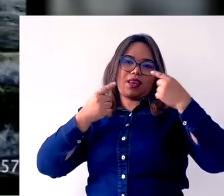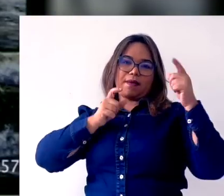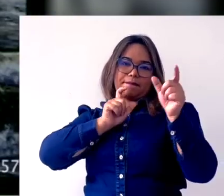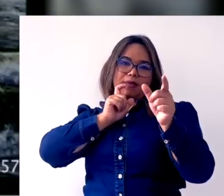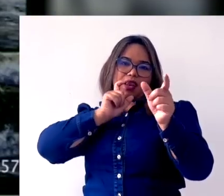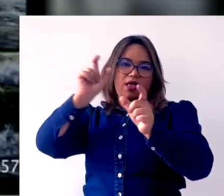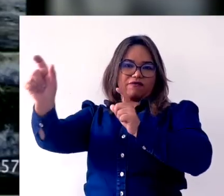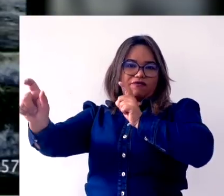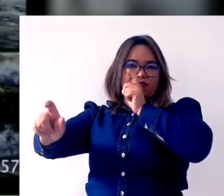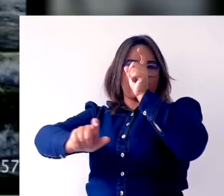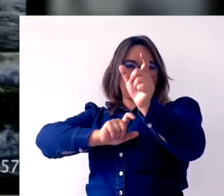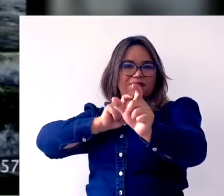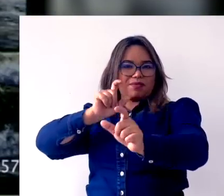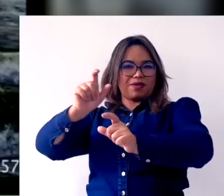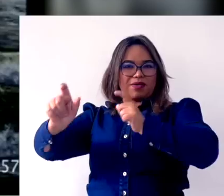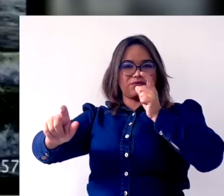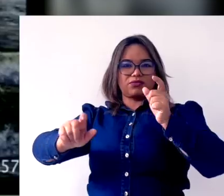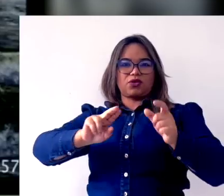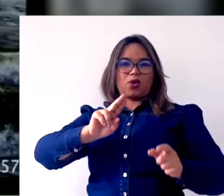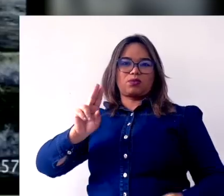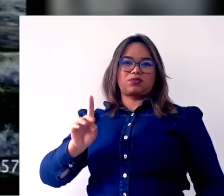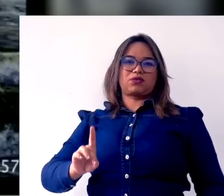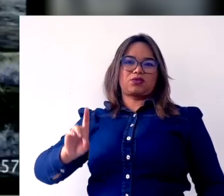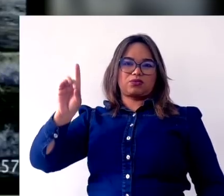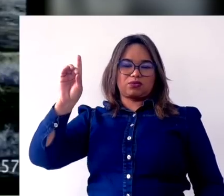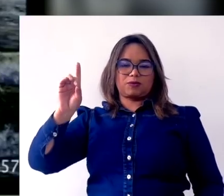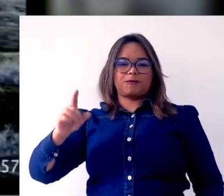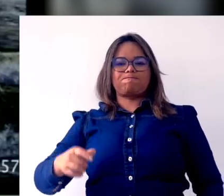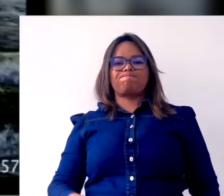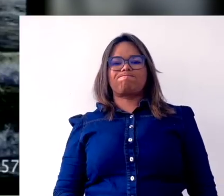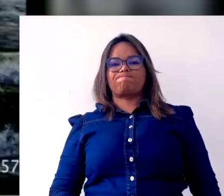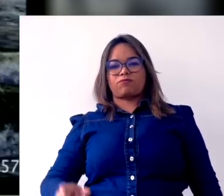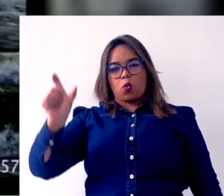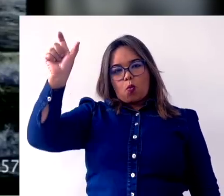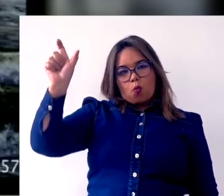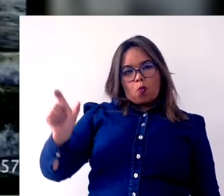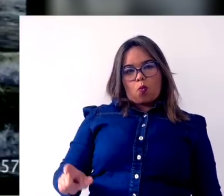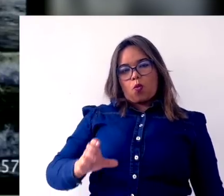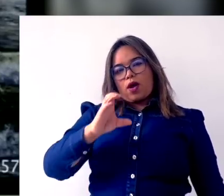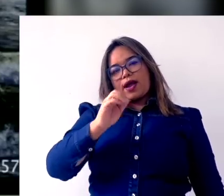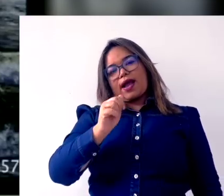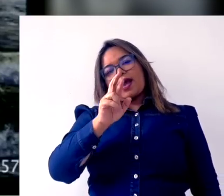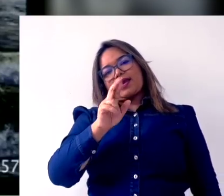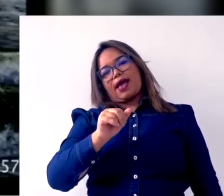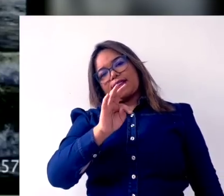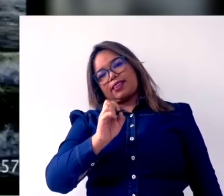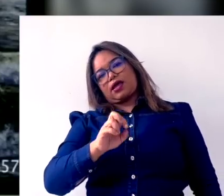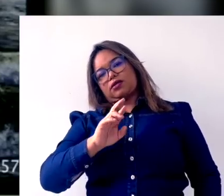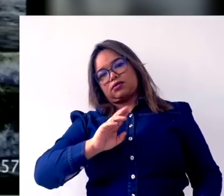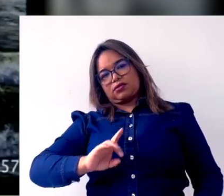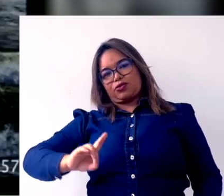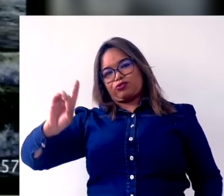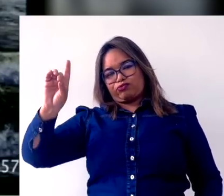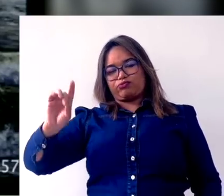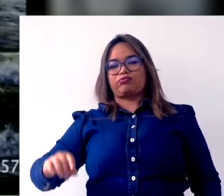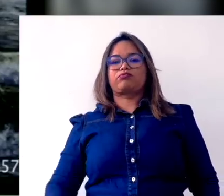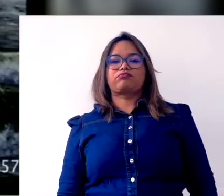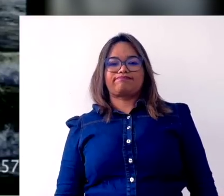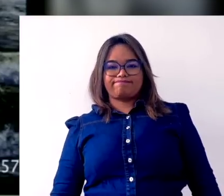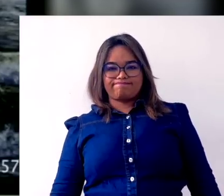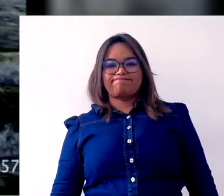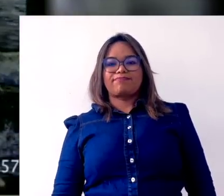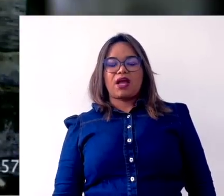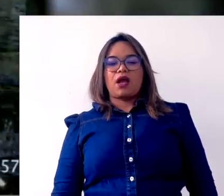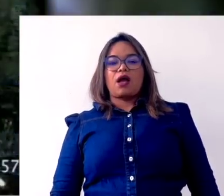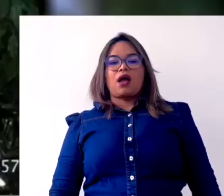blasfêmias contra Deus, para blasfemar o seu nome, o próprio caráter de Deus e o seu tabernáculo. Aí está a